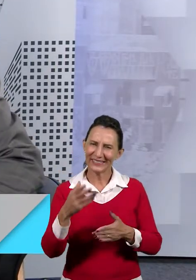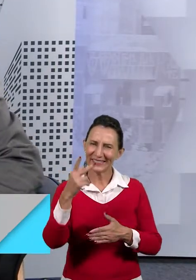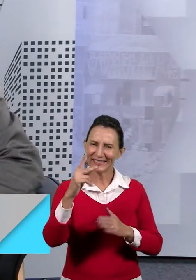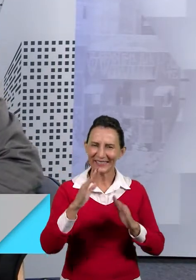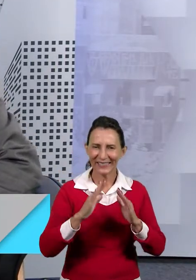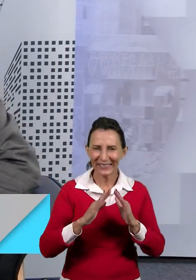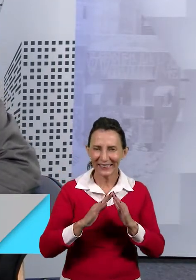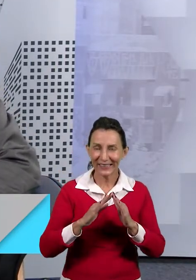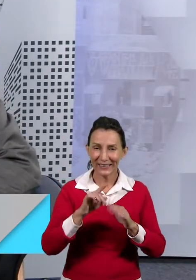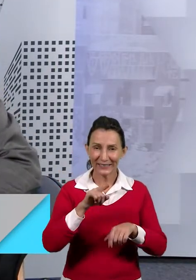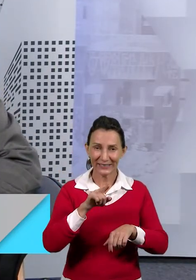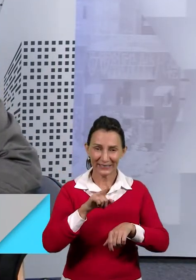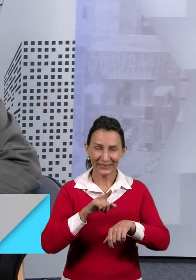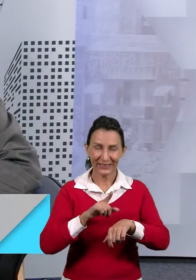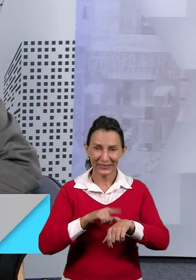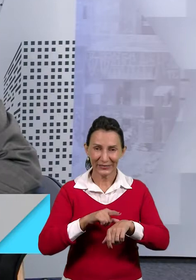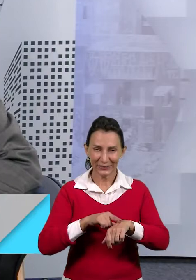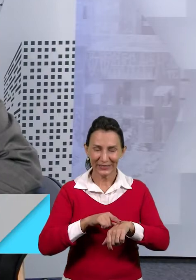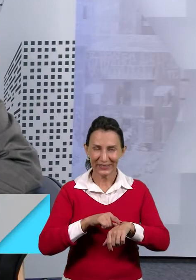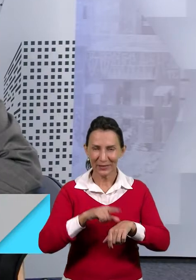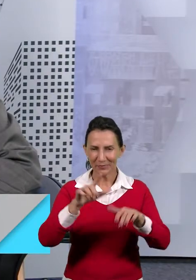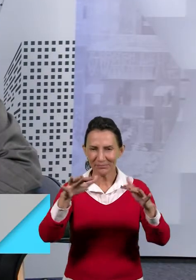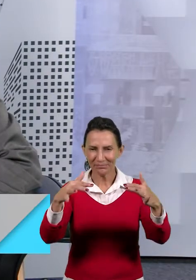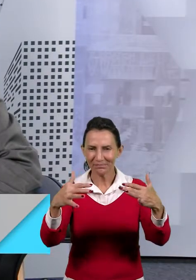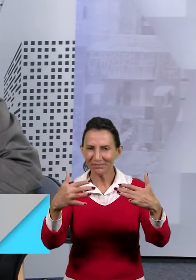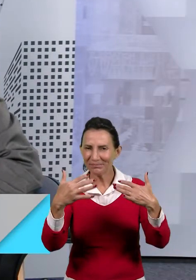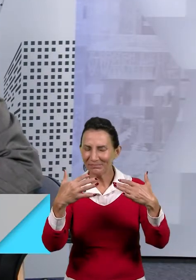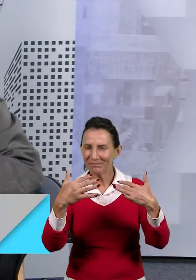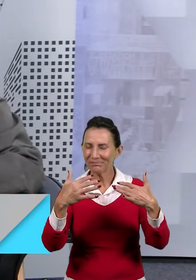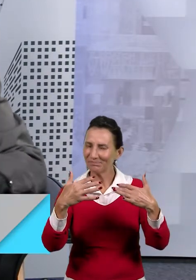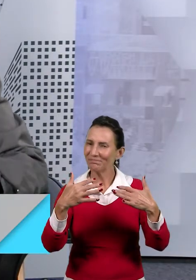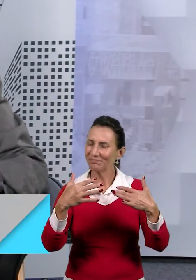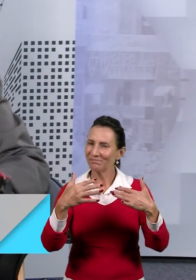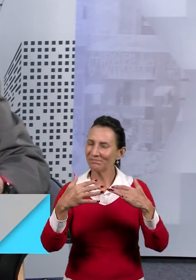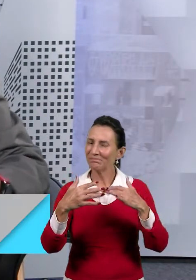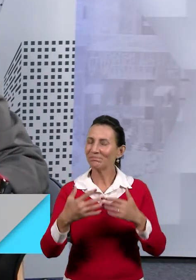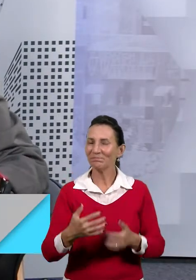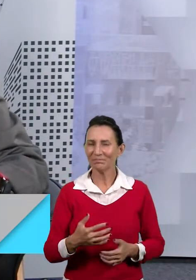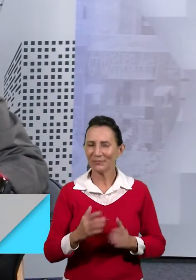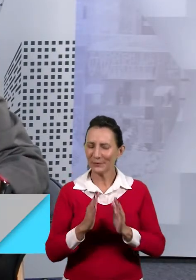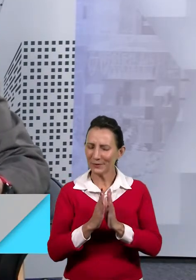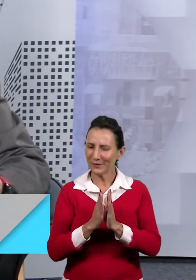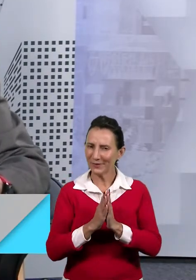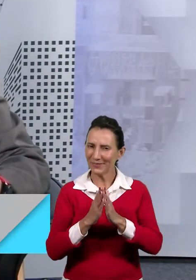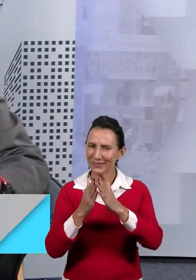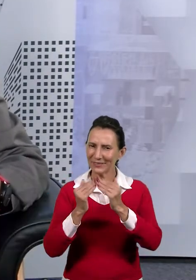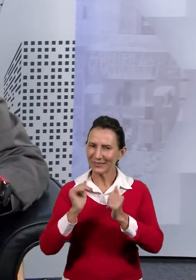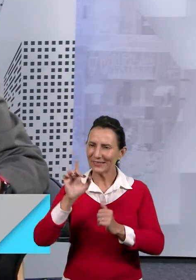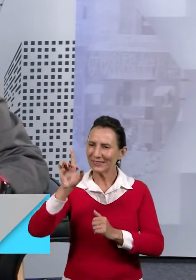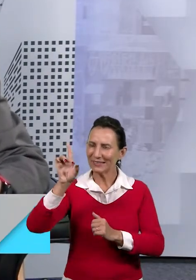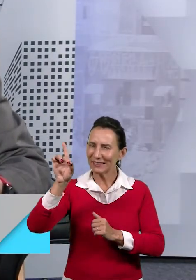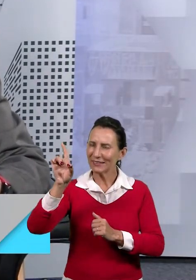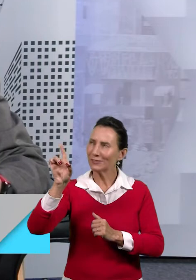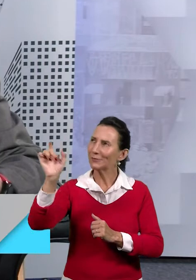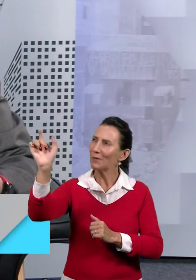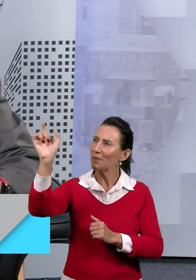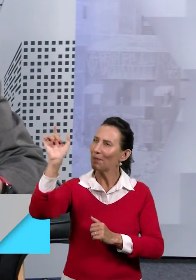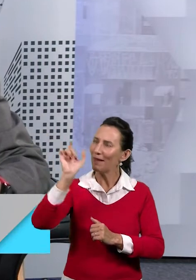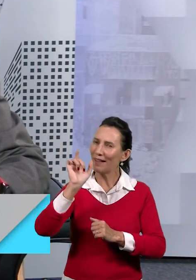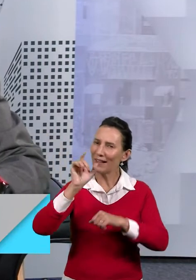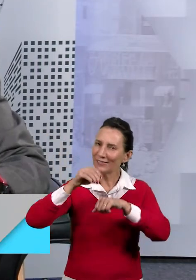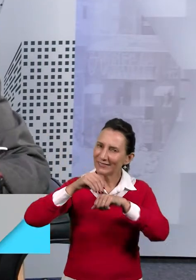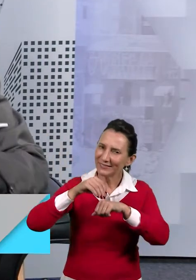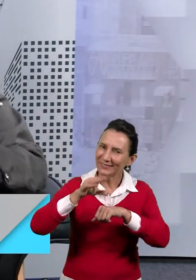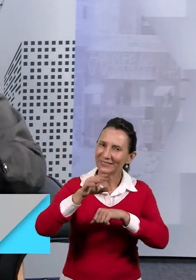você dedicar estes minutos a me ouvir. Por isso que eu oro e peço sempre que haja uma palavra vinda dos